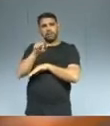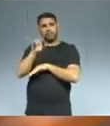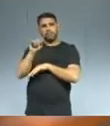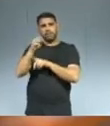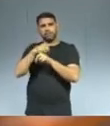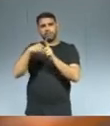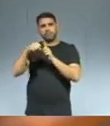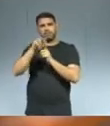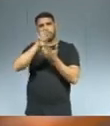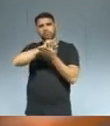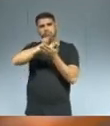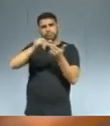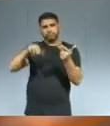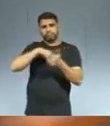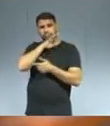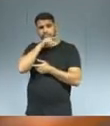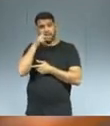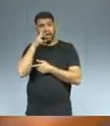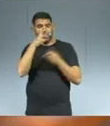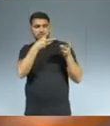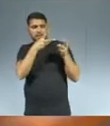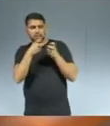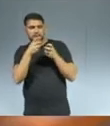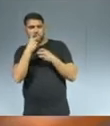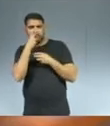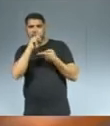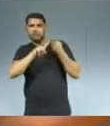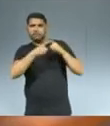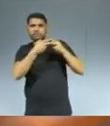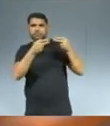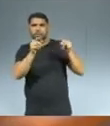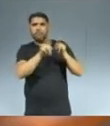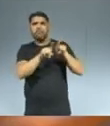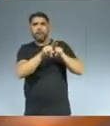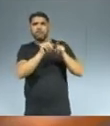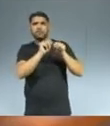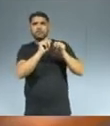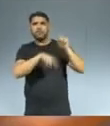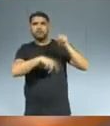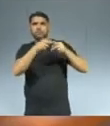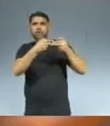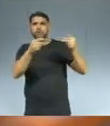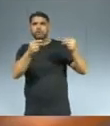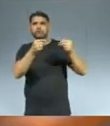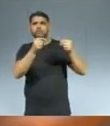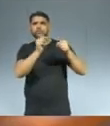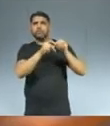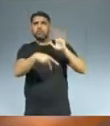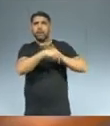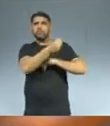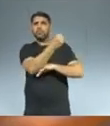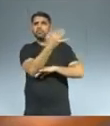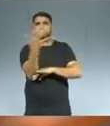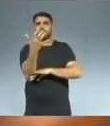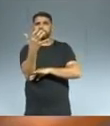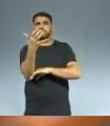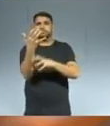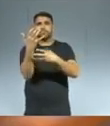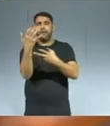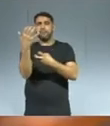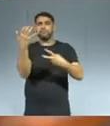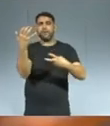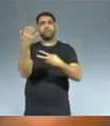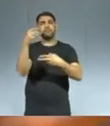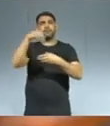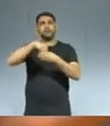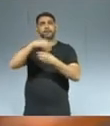economia Brasil sociobiodiversidade que ele olha muito e conversa muito também os produtos da floresta na